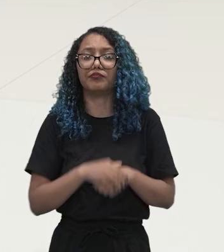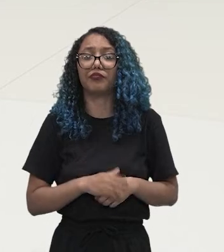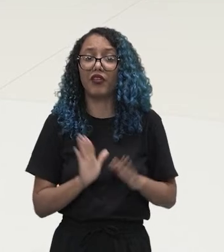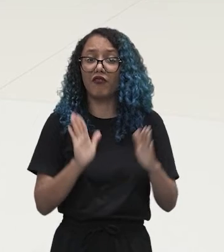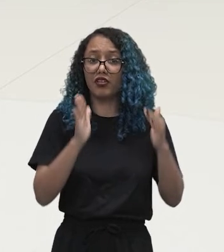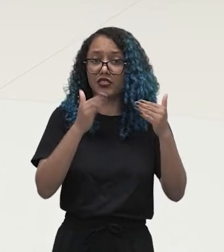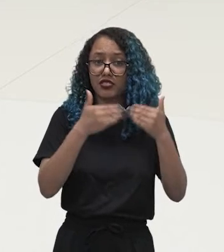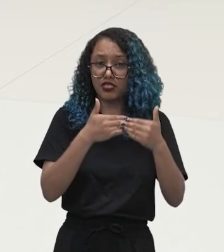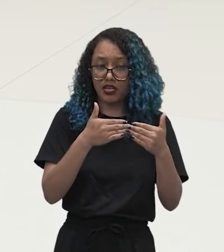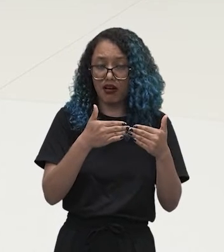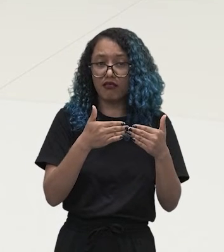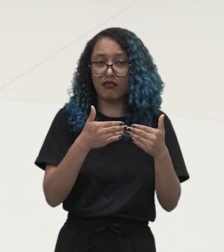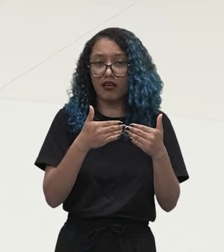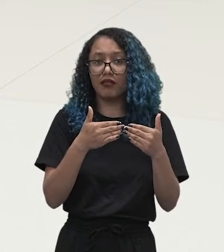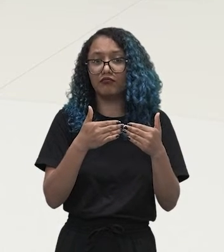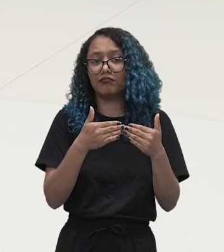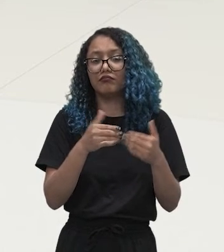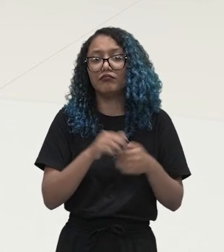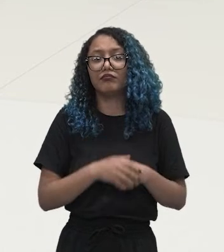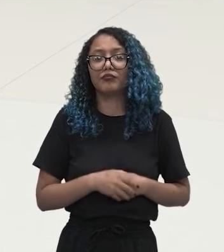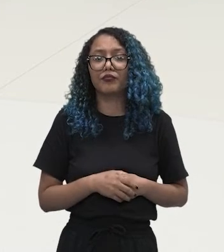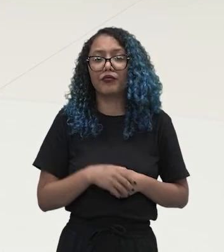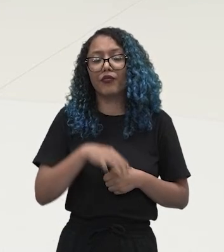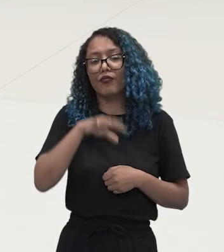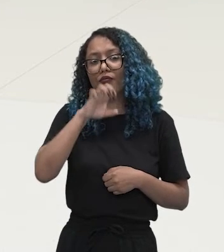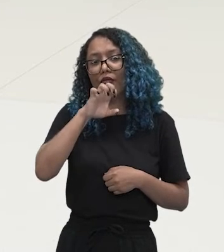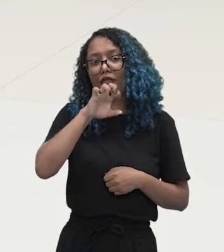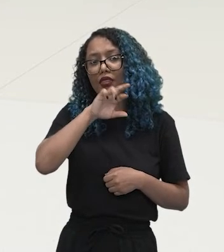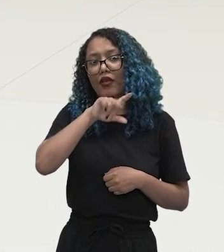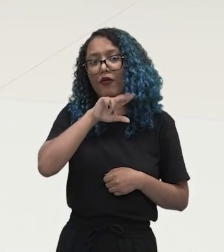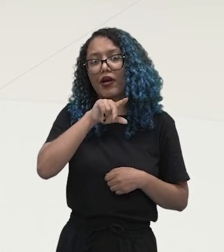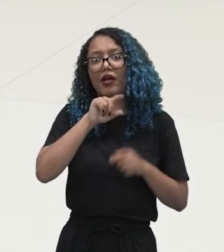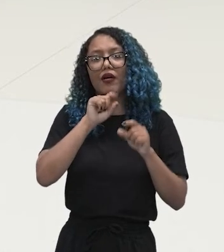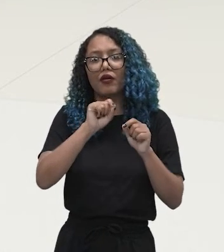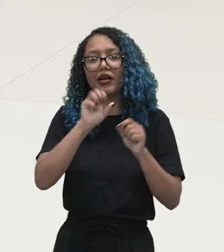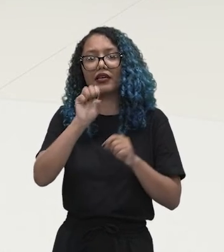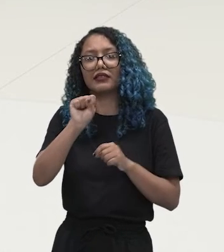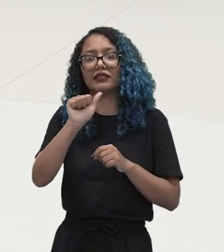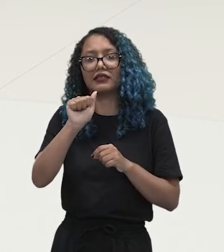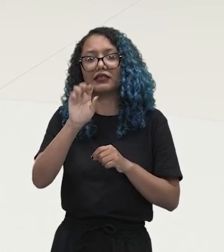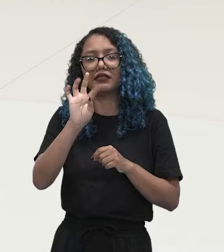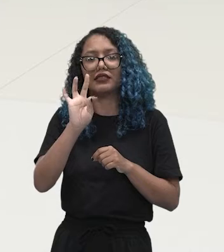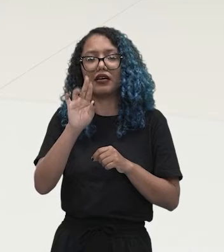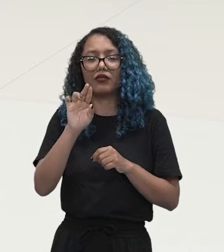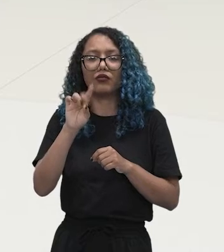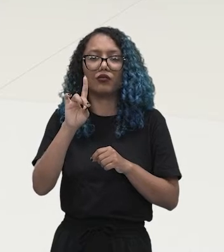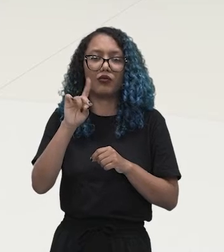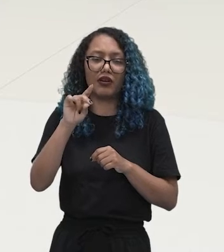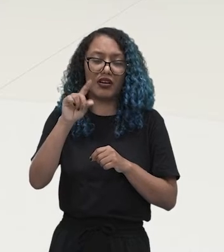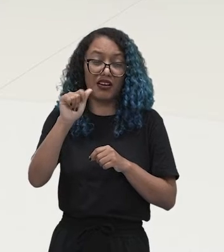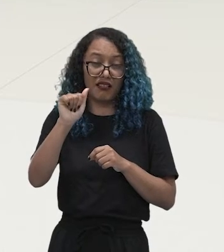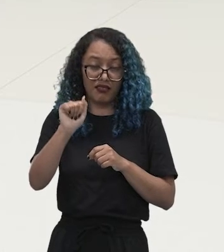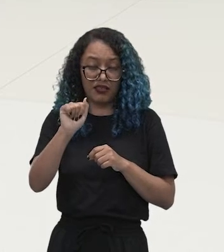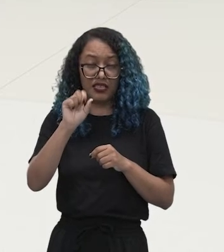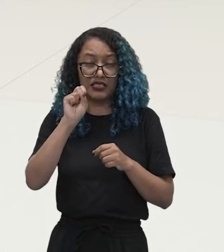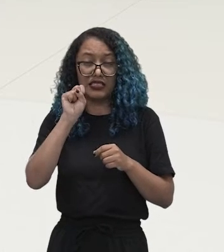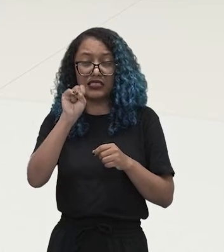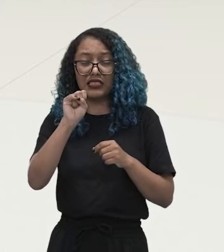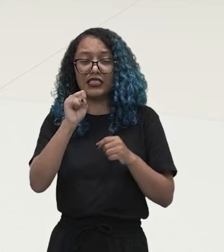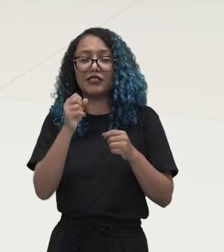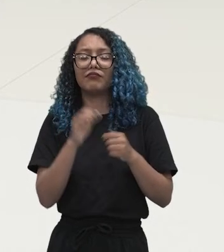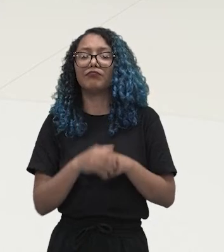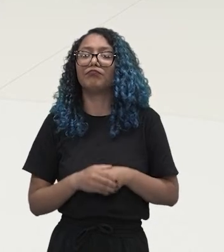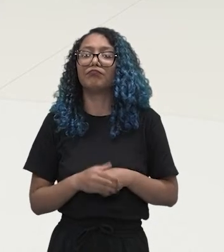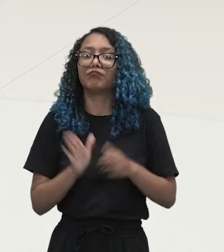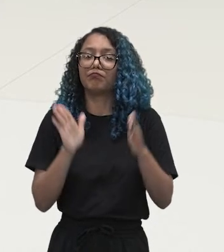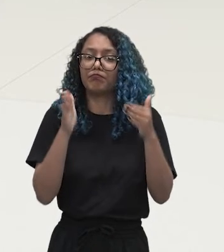alicíclica, saturada. Se ela for uma cadeia que o ciclo ali se fechou, mas tem